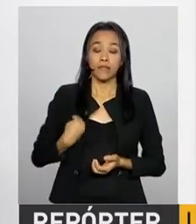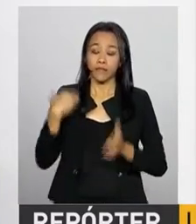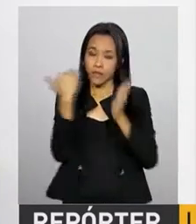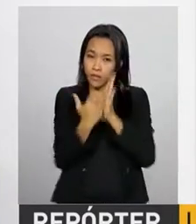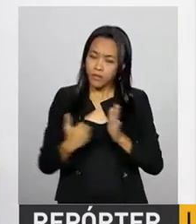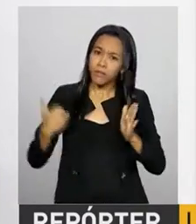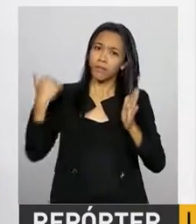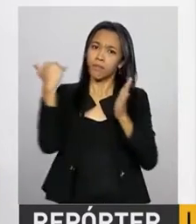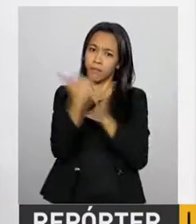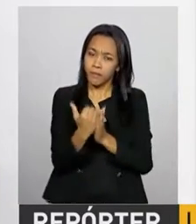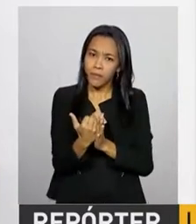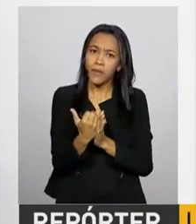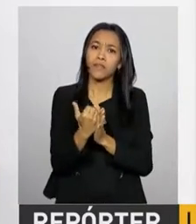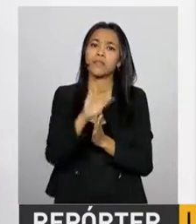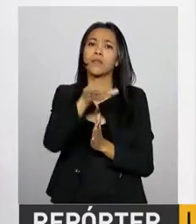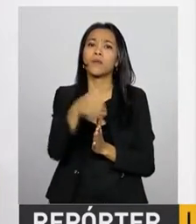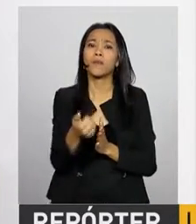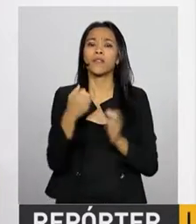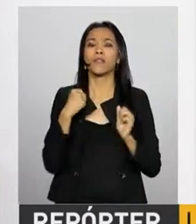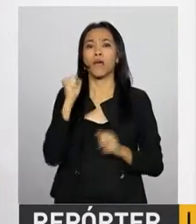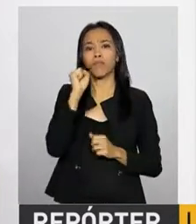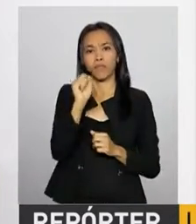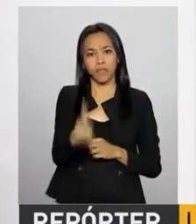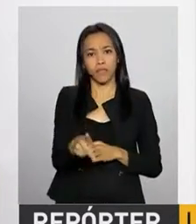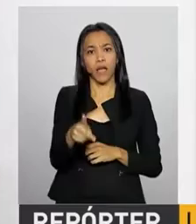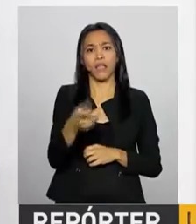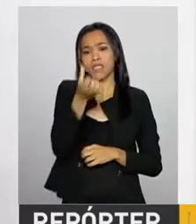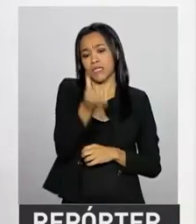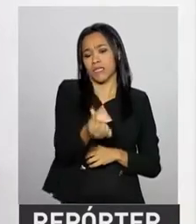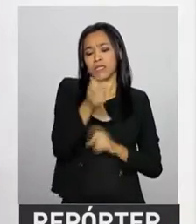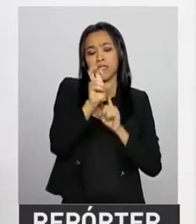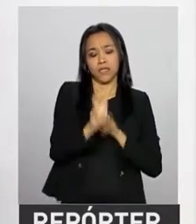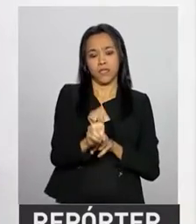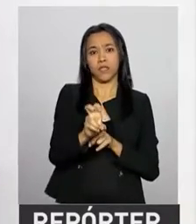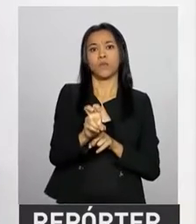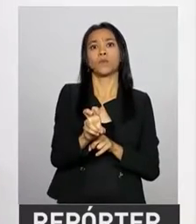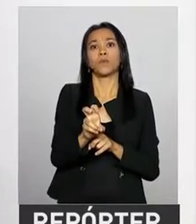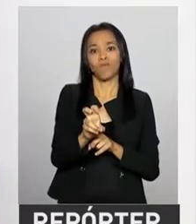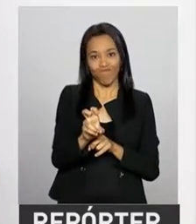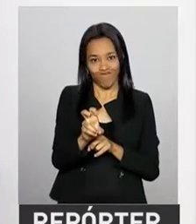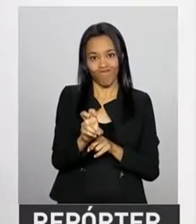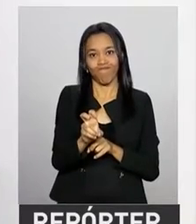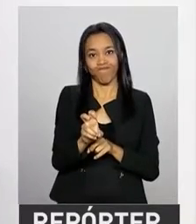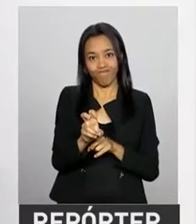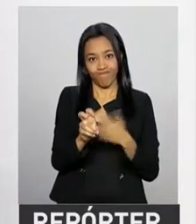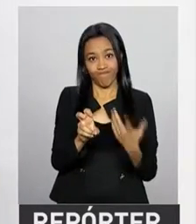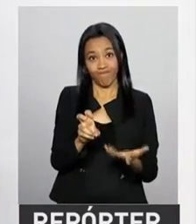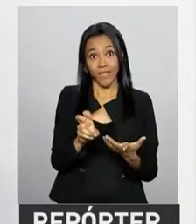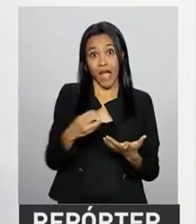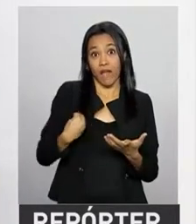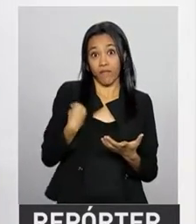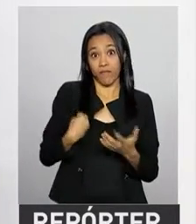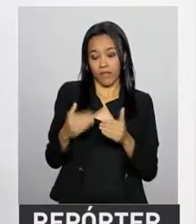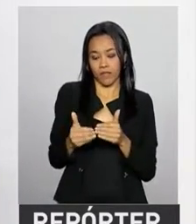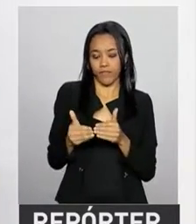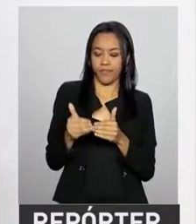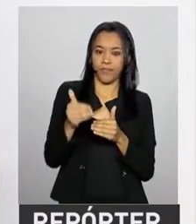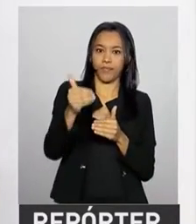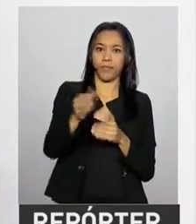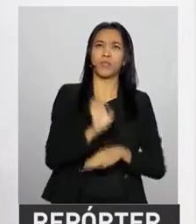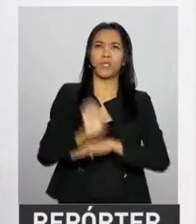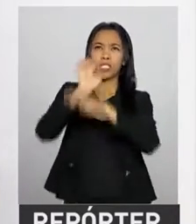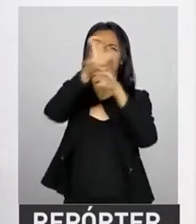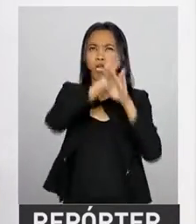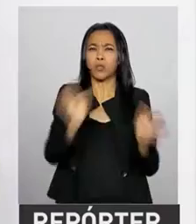muito mais além do ponto em que elas se aposentarem. Né? Aos 65 anos, a aposentadoria, a expectativa de vida nos estados